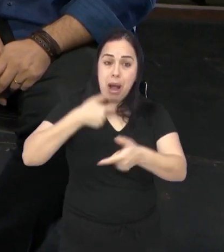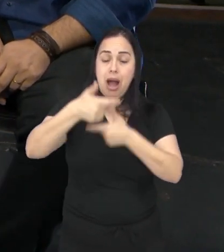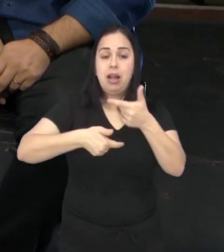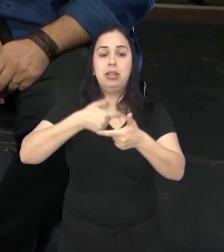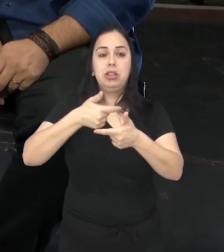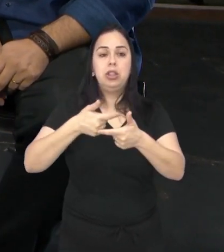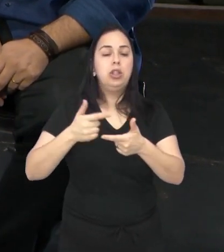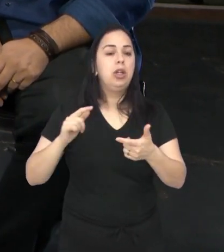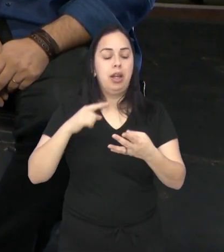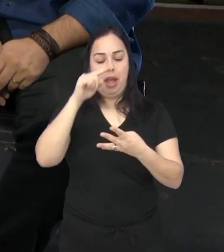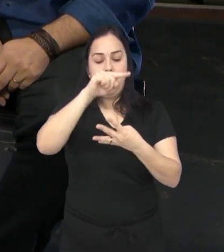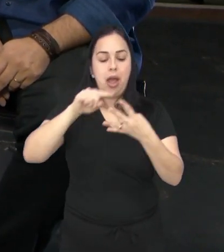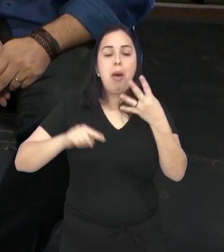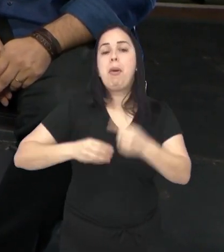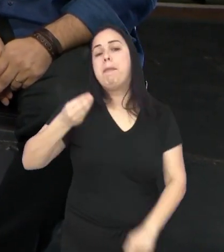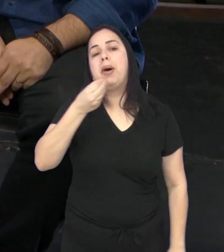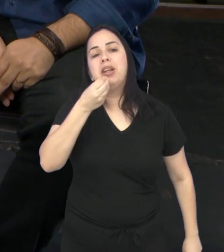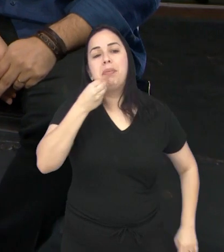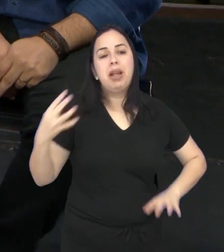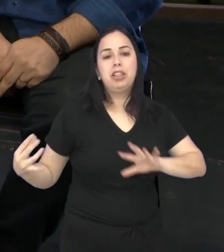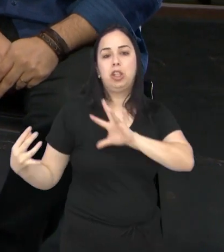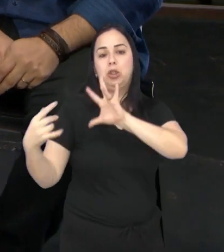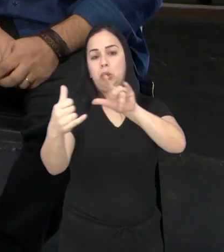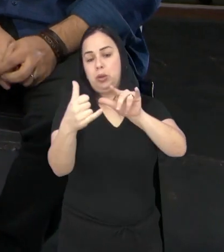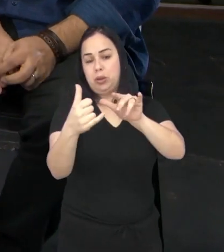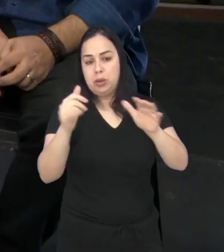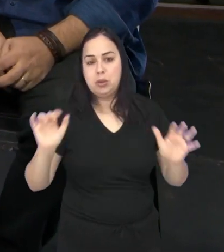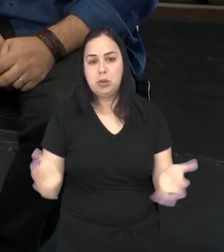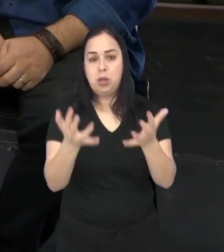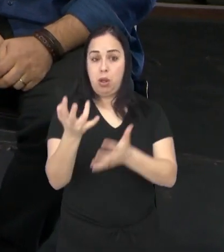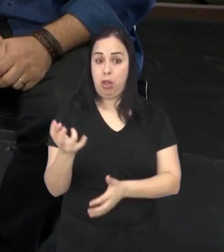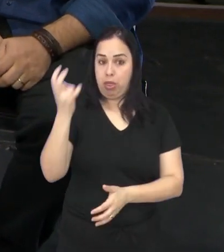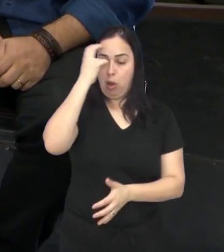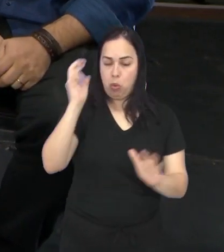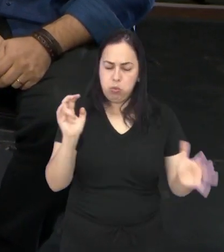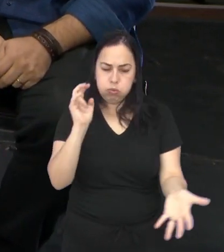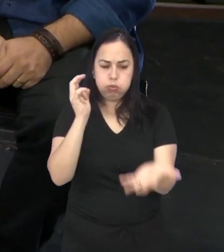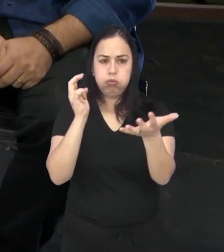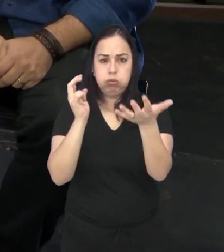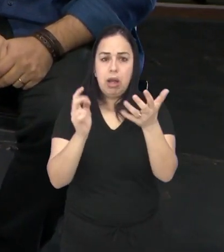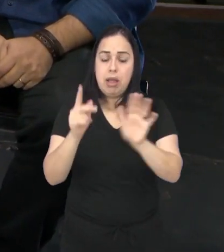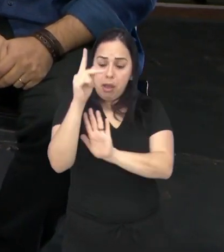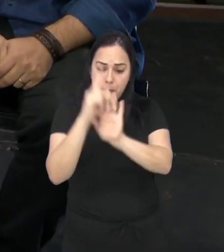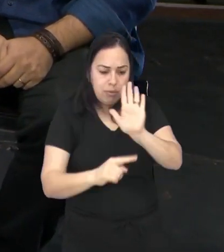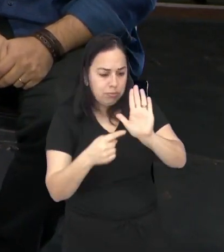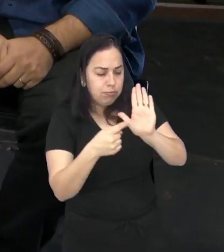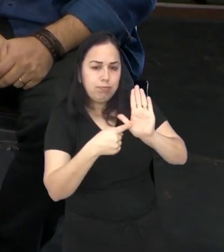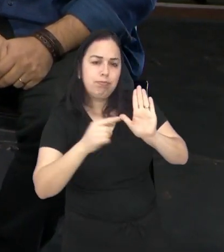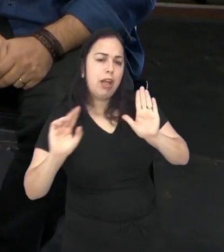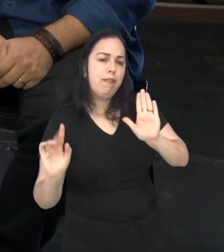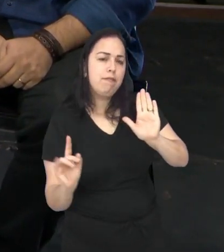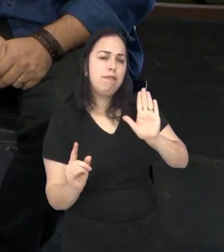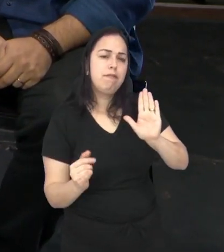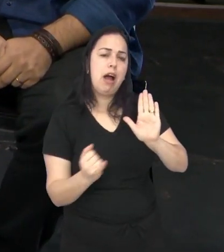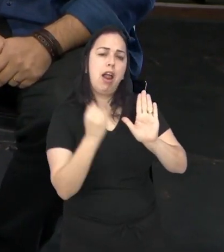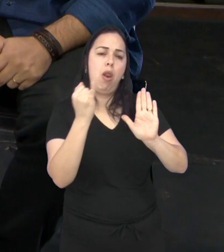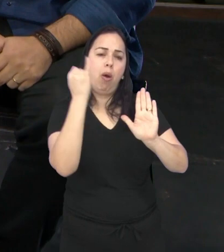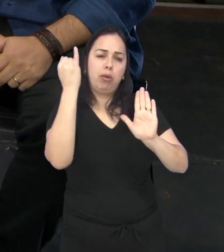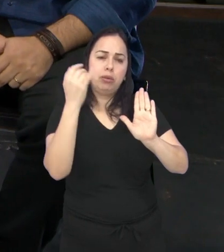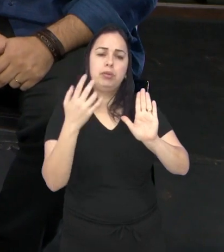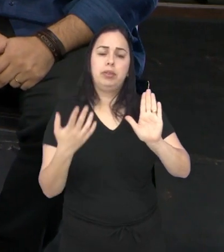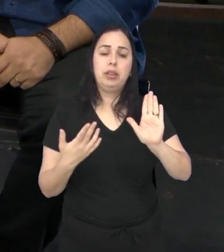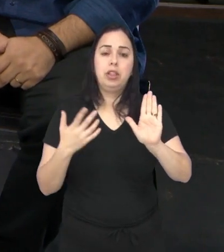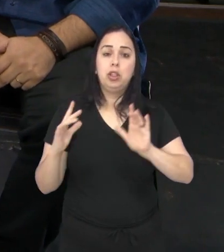Então, incentivar a cultura, valorizar esse tipo de projeto, você está ganhando, todos saem ganhando, né, nessa história